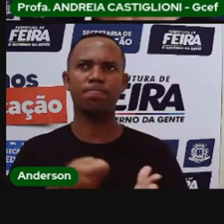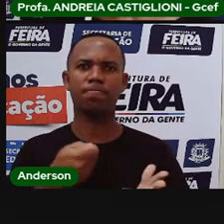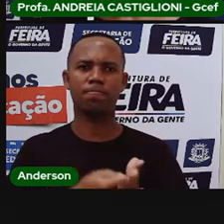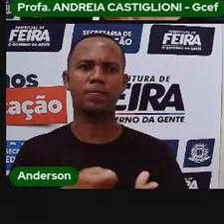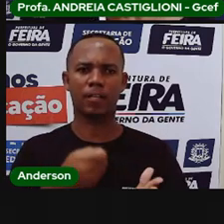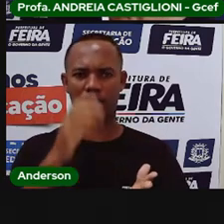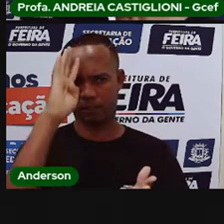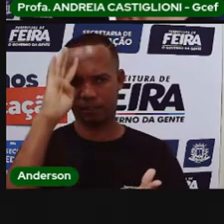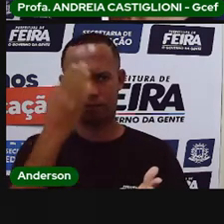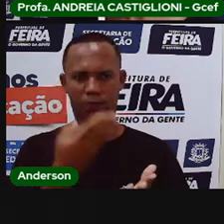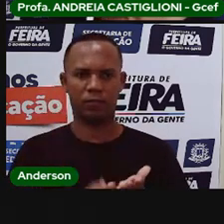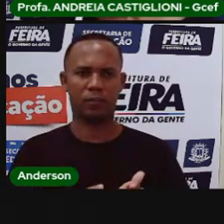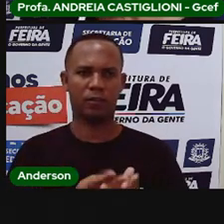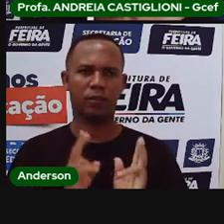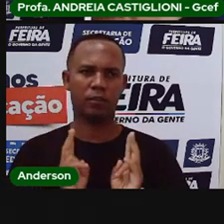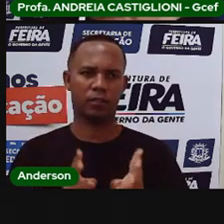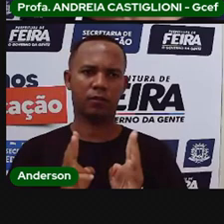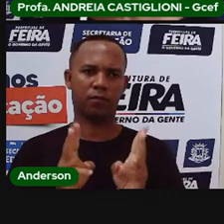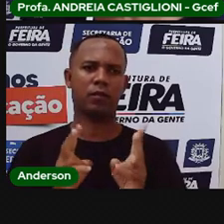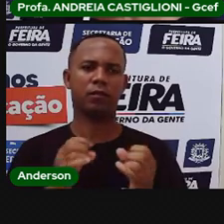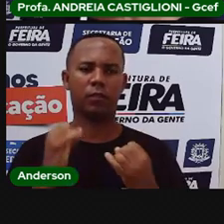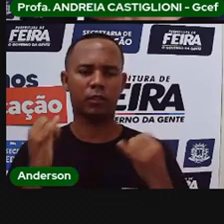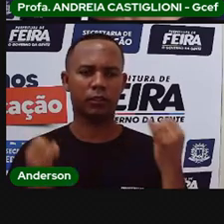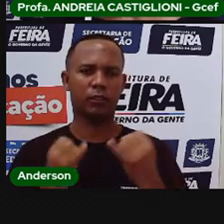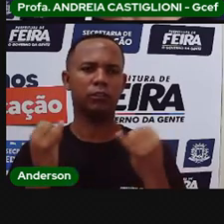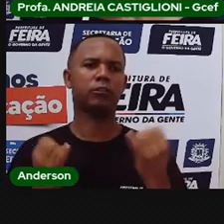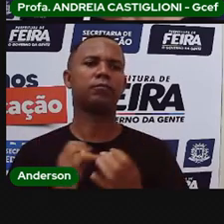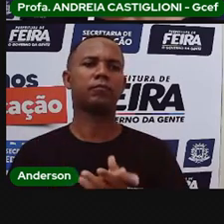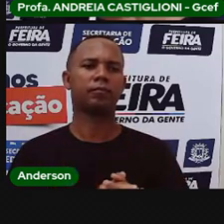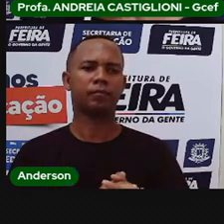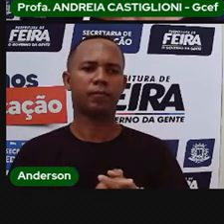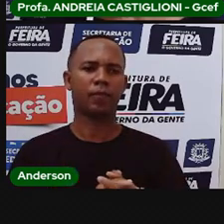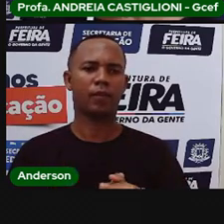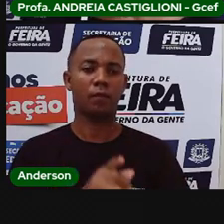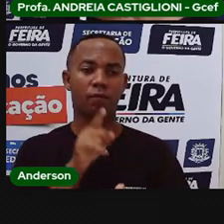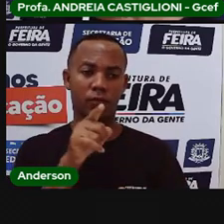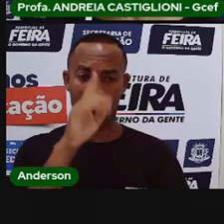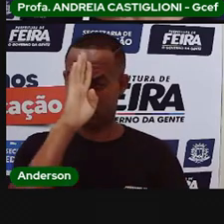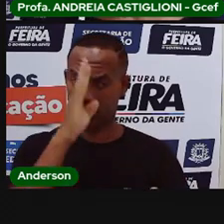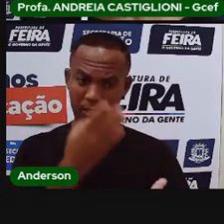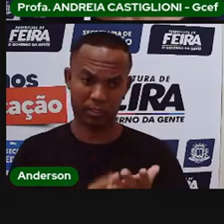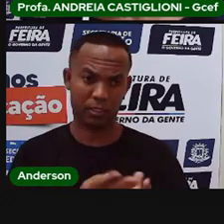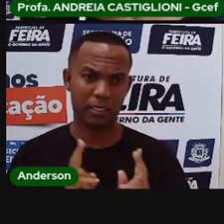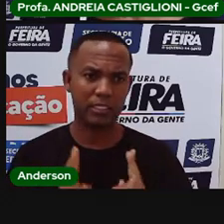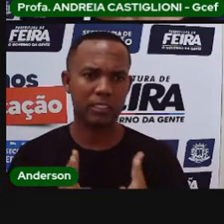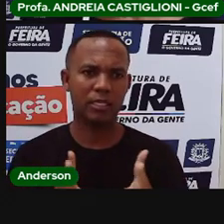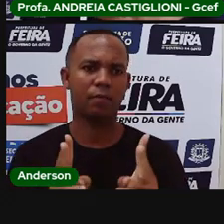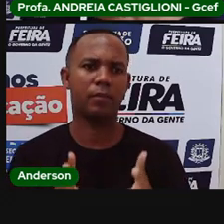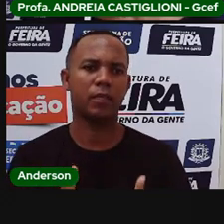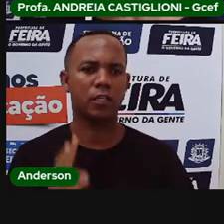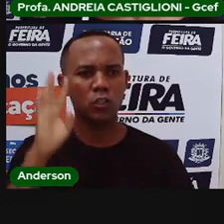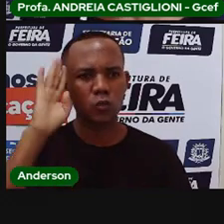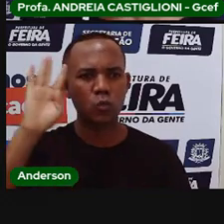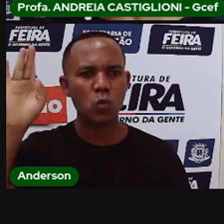bom? Então, o principal aí é você acreditar em você e acreditar no seu sonho.